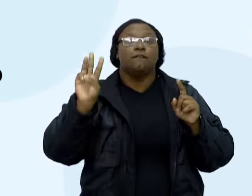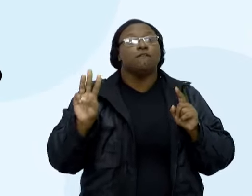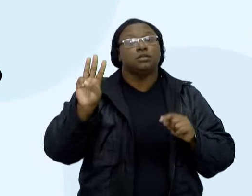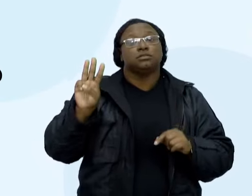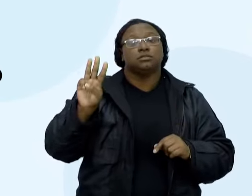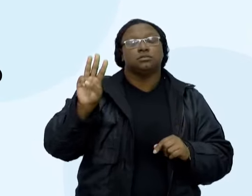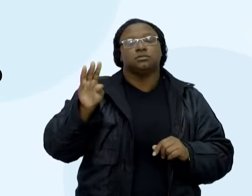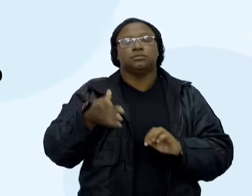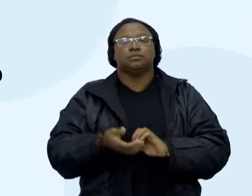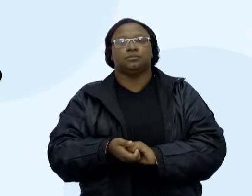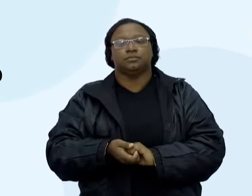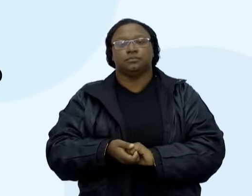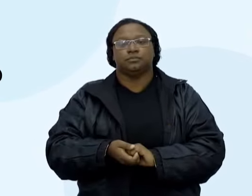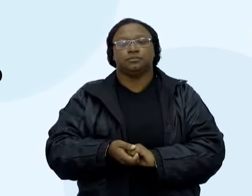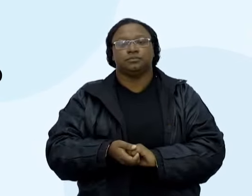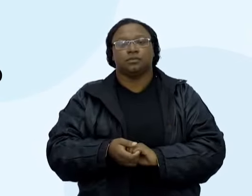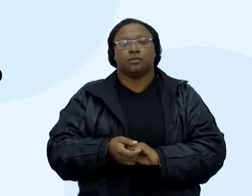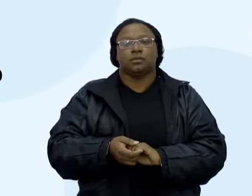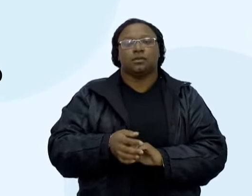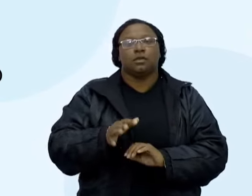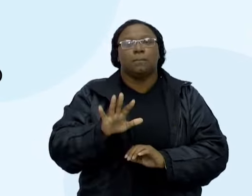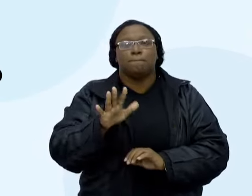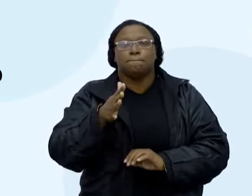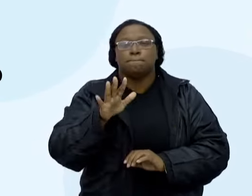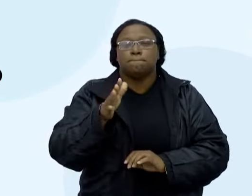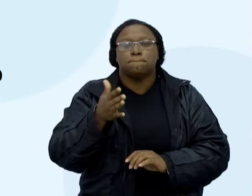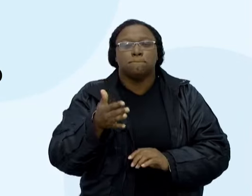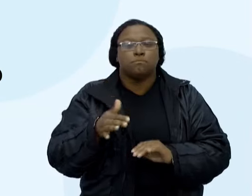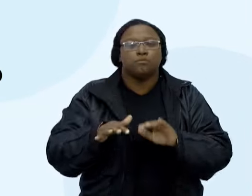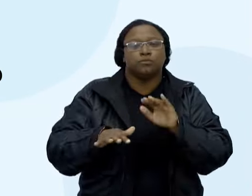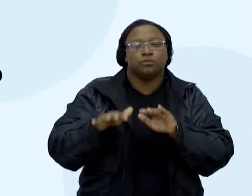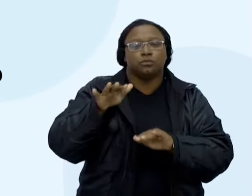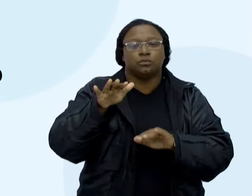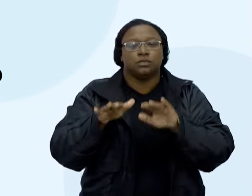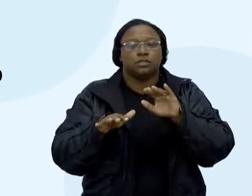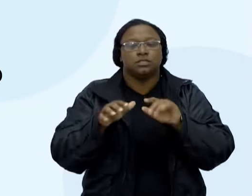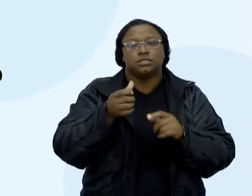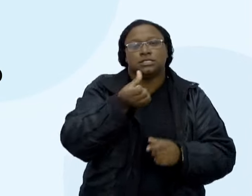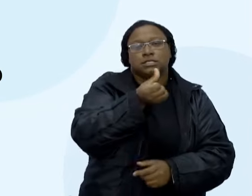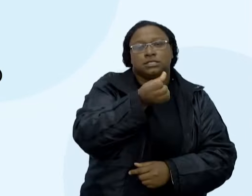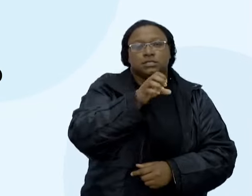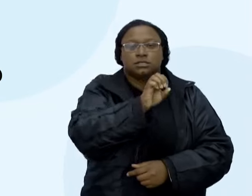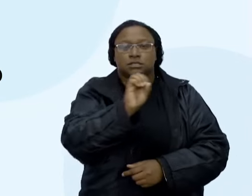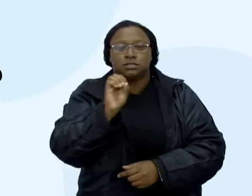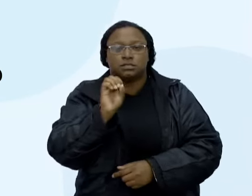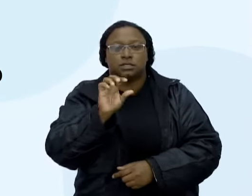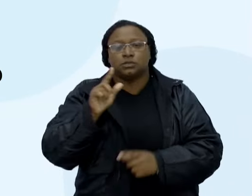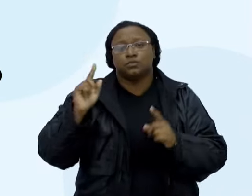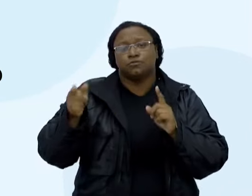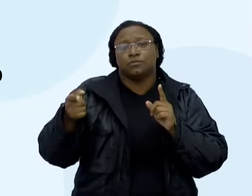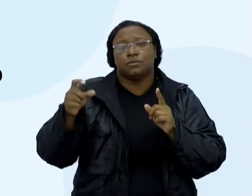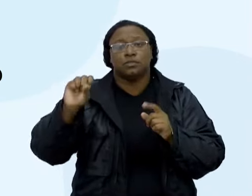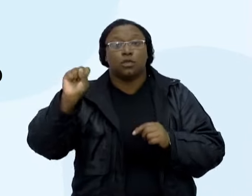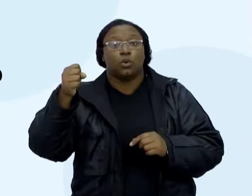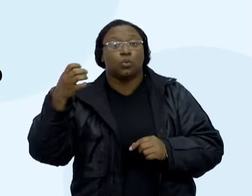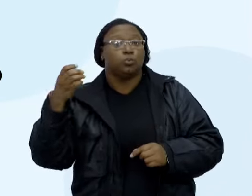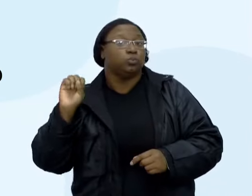de 600 a 800